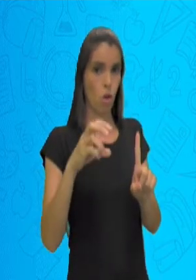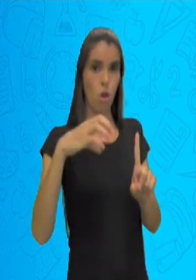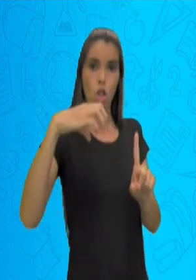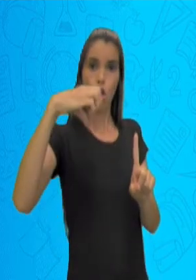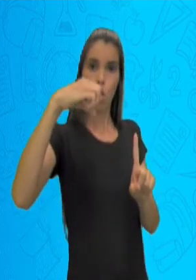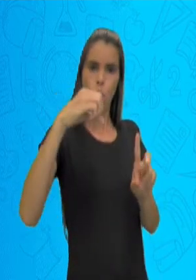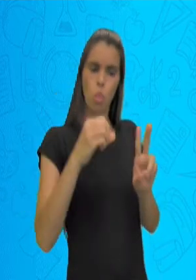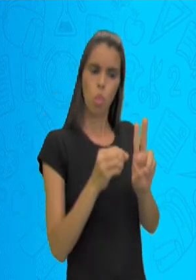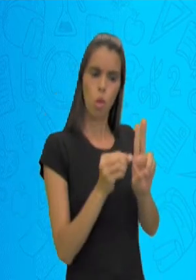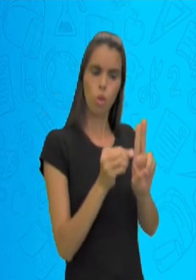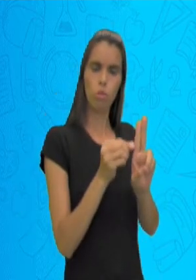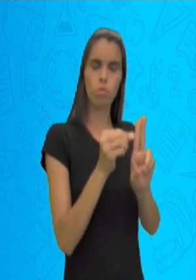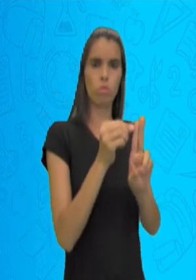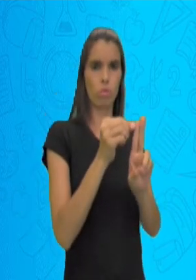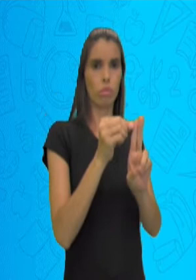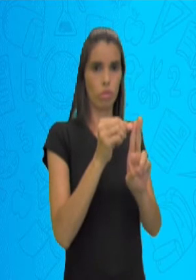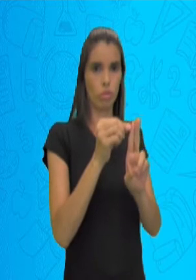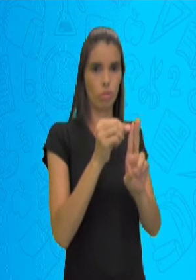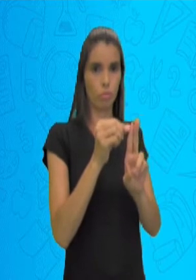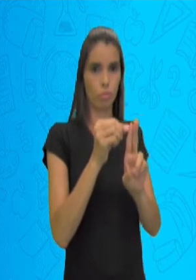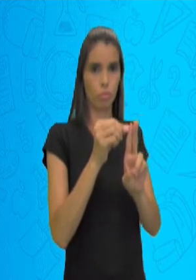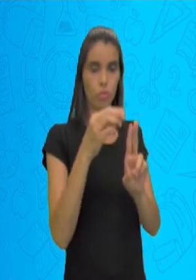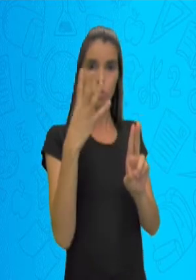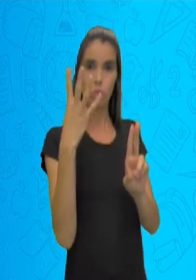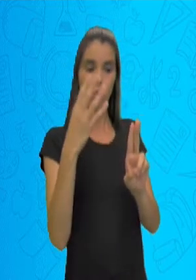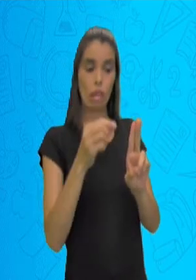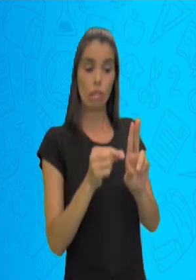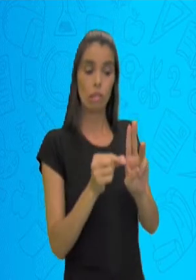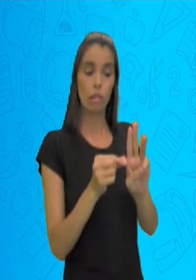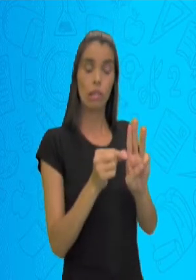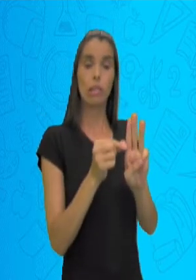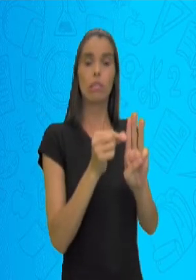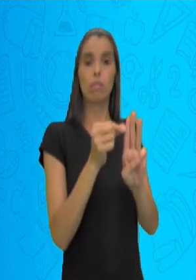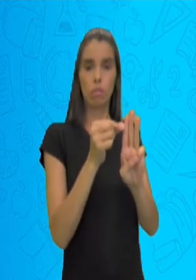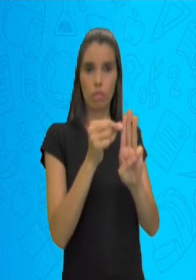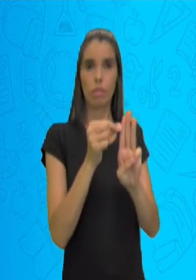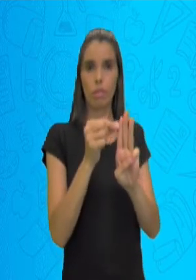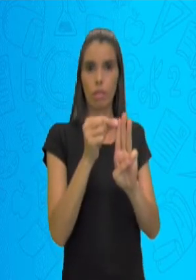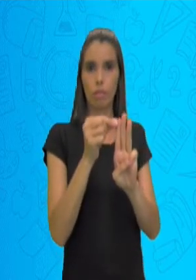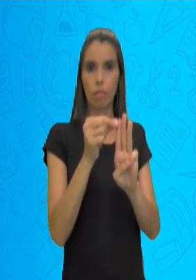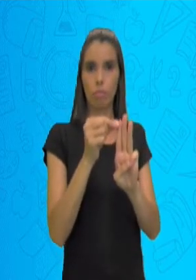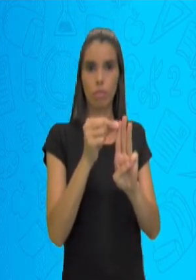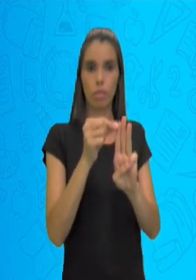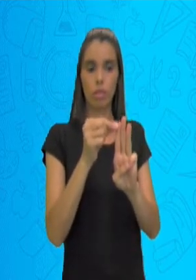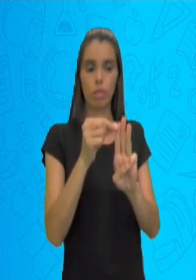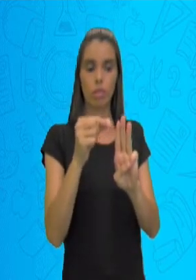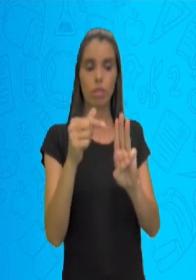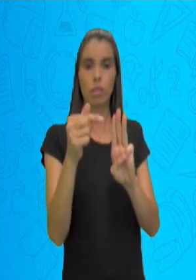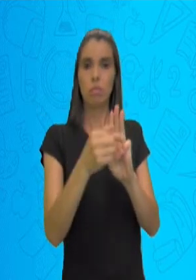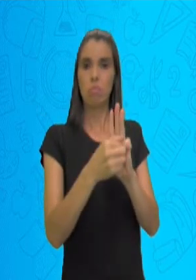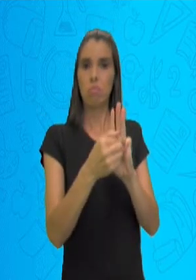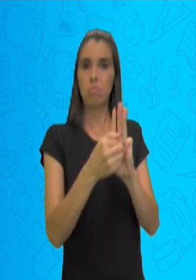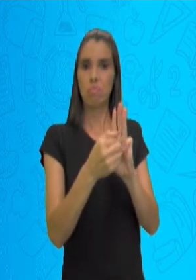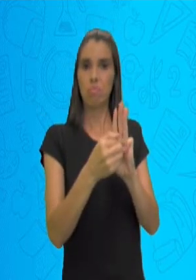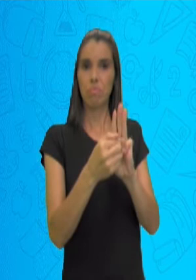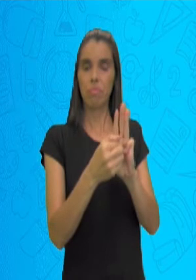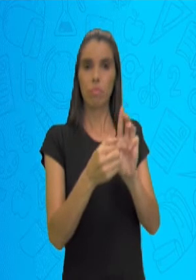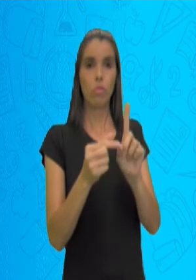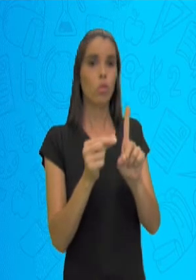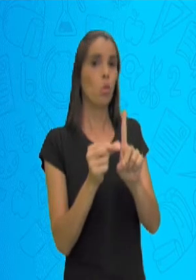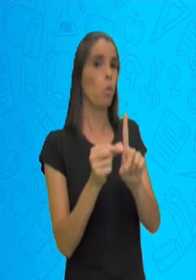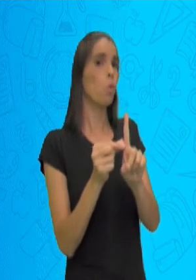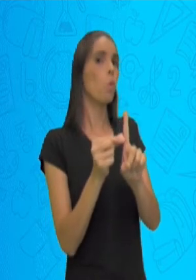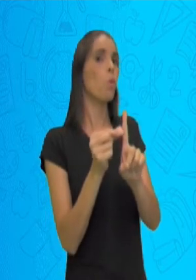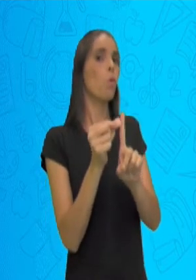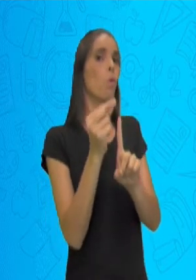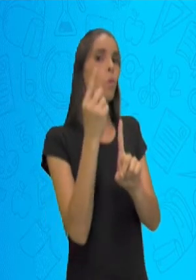9 na dezena, o 4 na centena. E aqui eu tenho